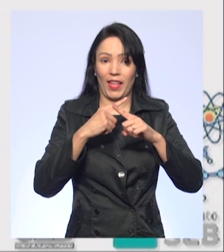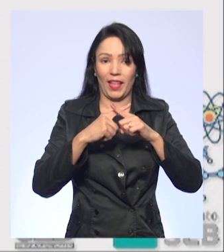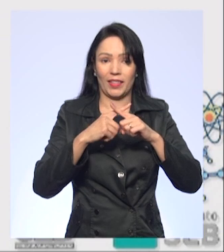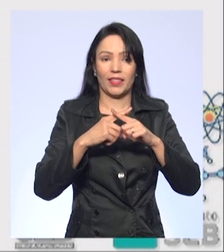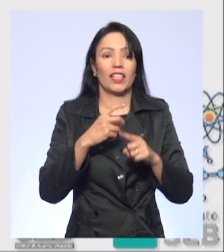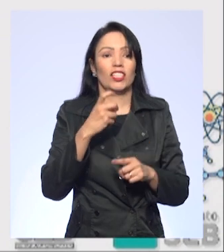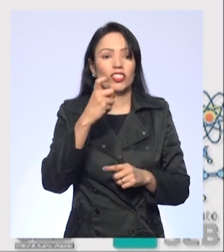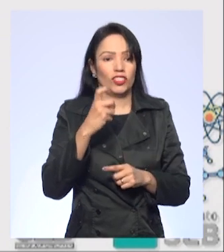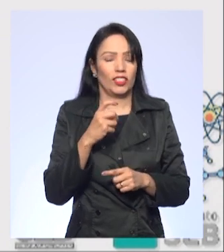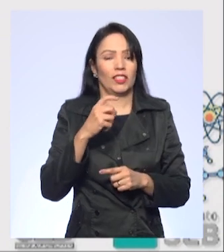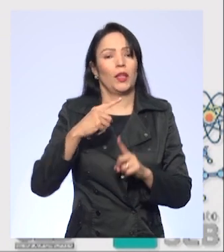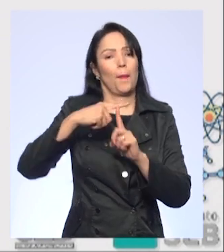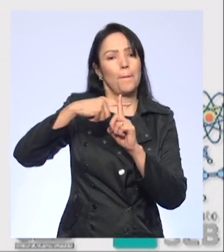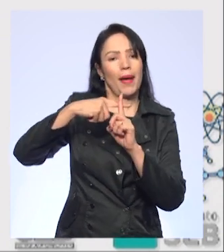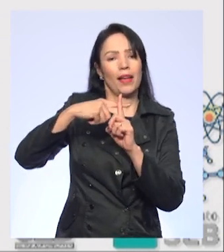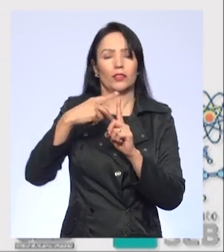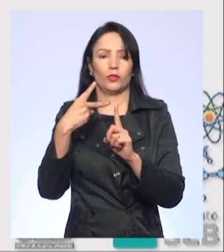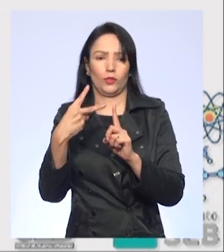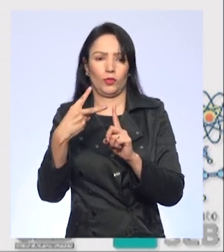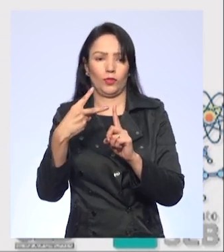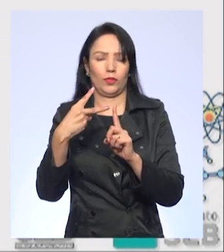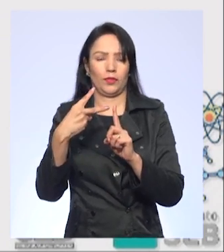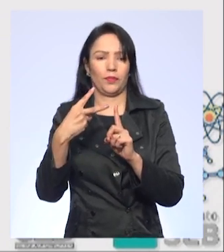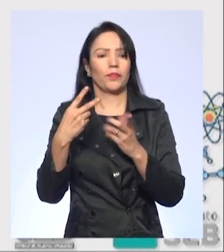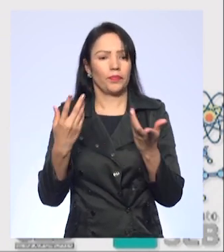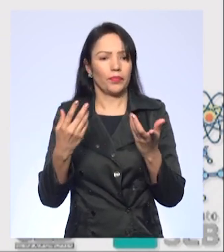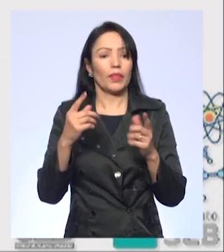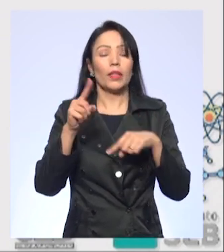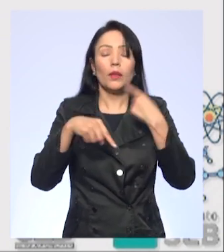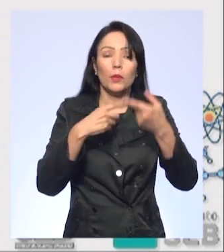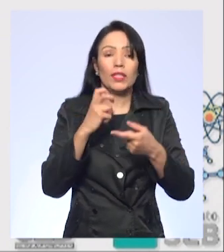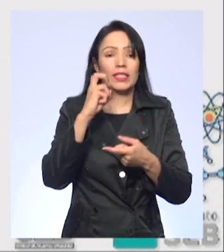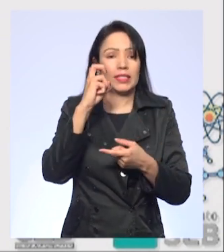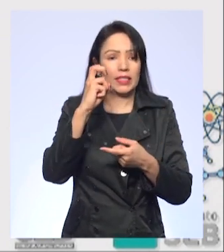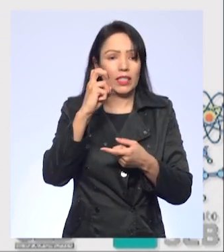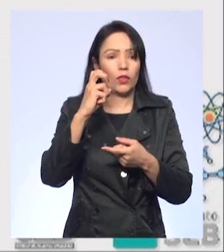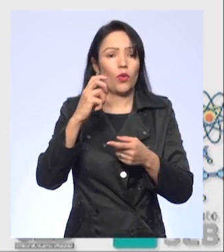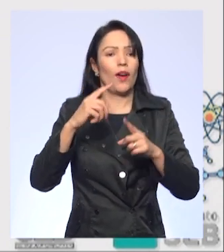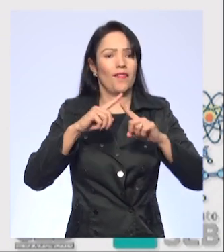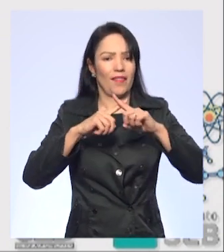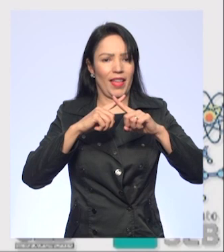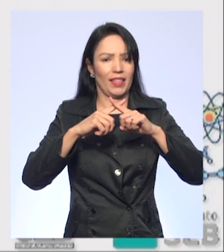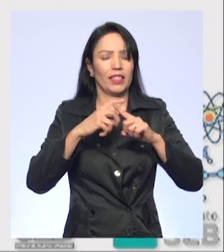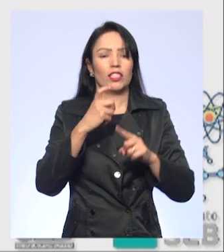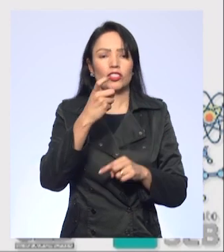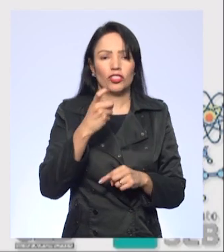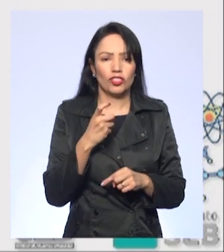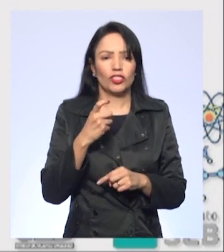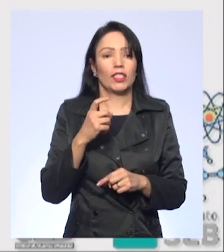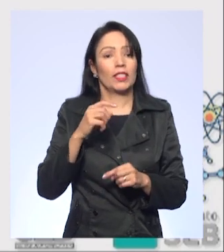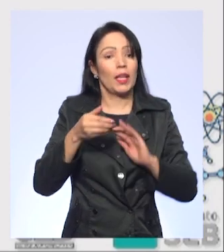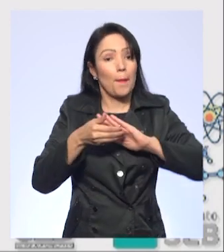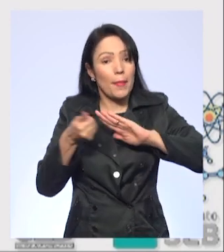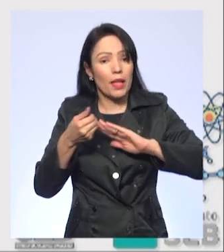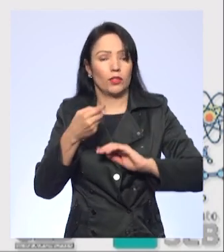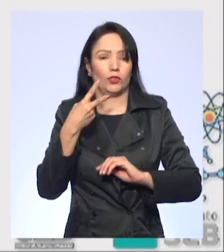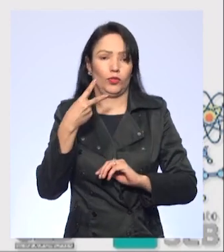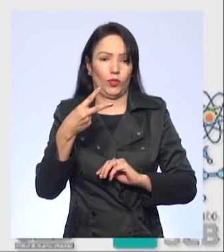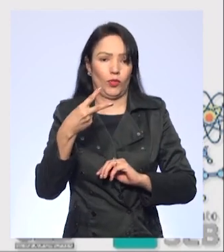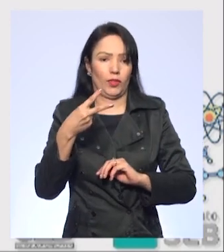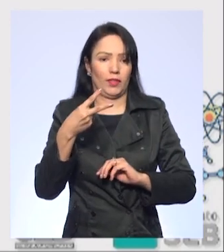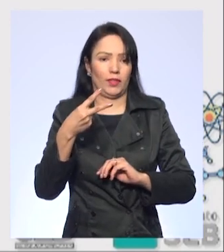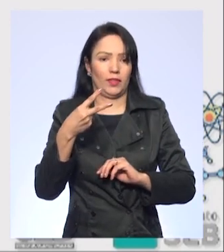vão dar 4x mais 8, 5 vezes x menos 2 vão dar 5x menos 10. O que o Fredão